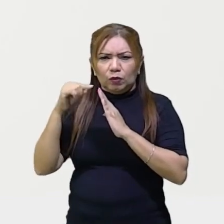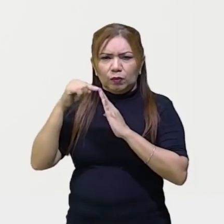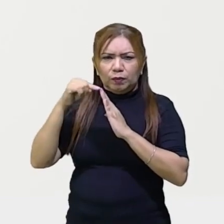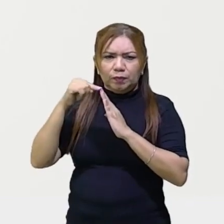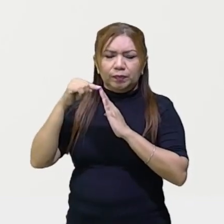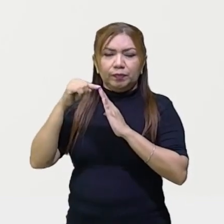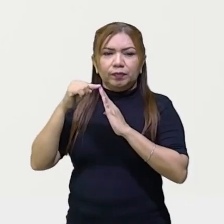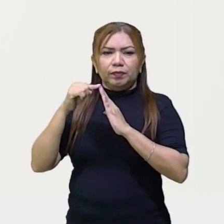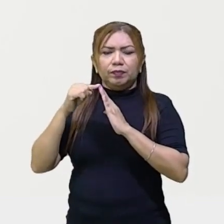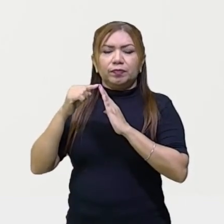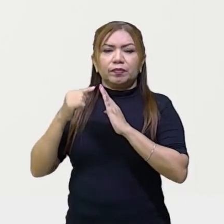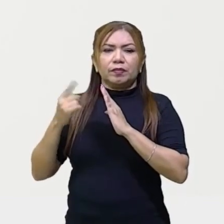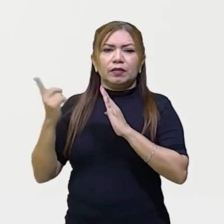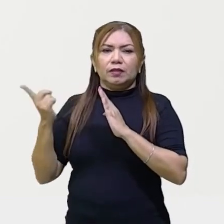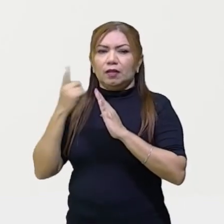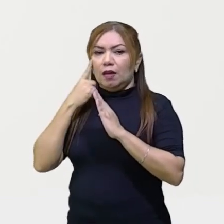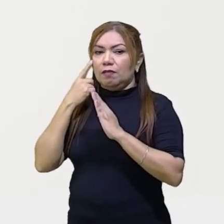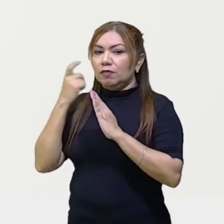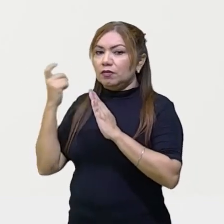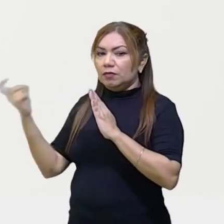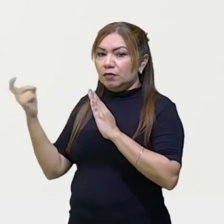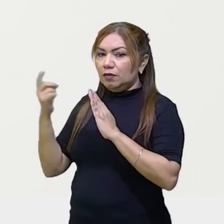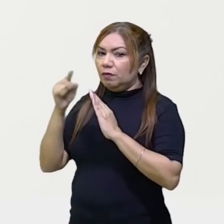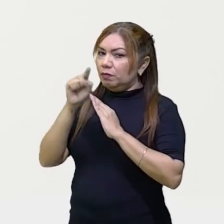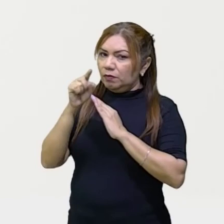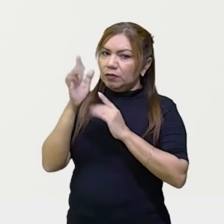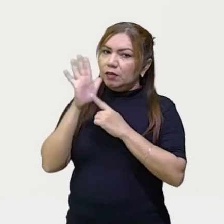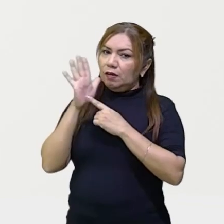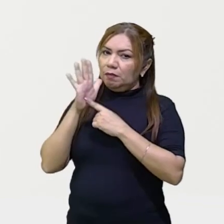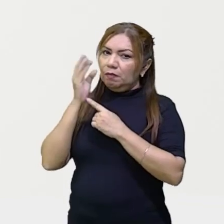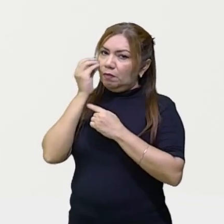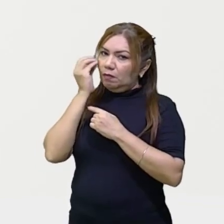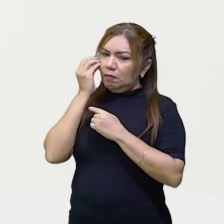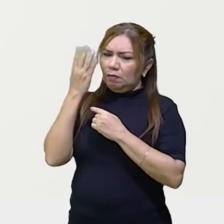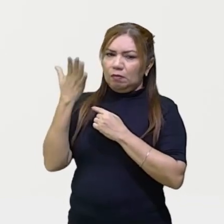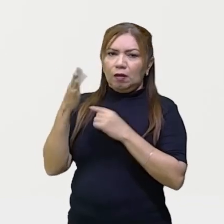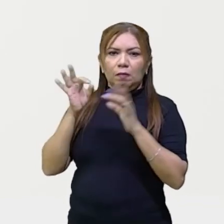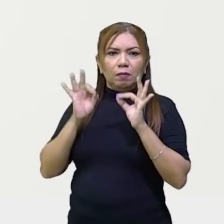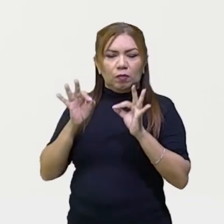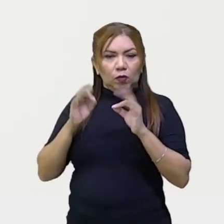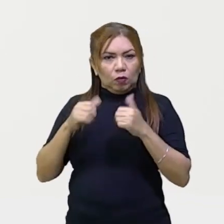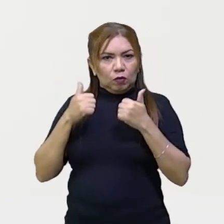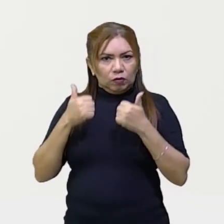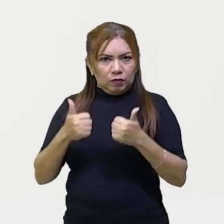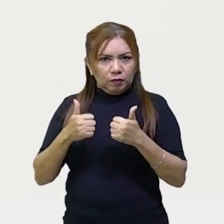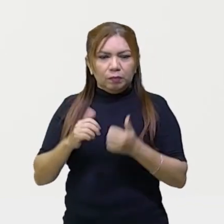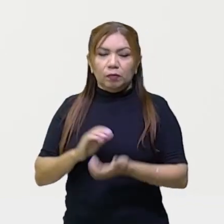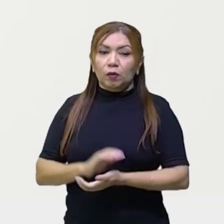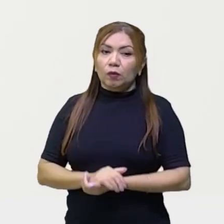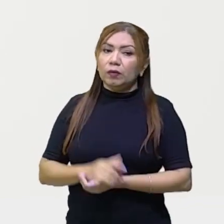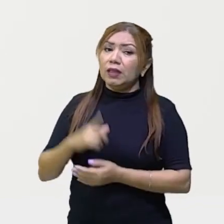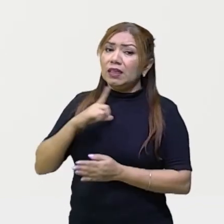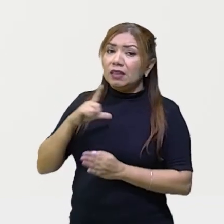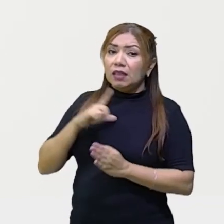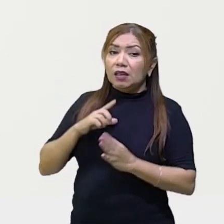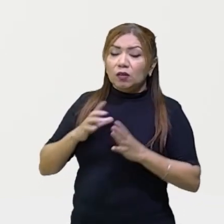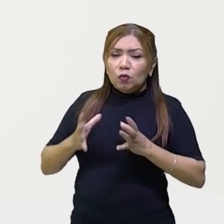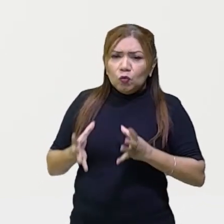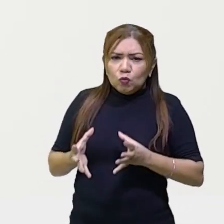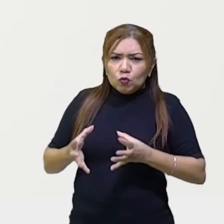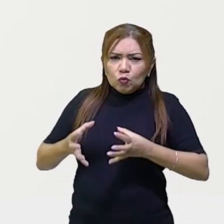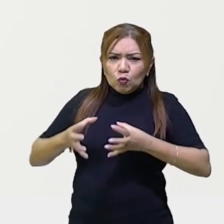beleza como está aparecendo aí para você foi um show essa aula lágrimas também corpos